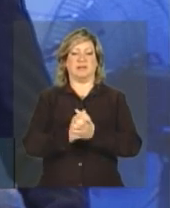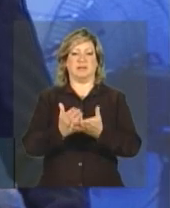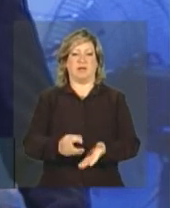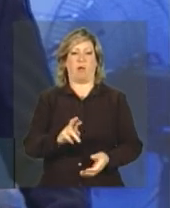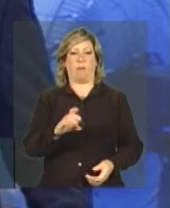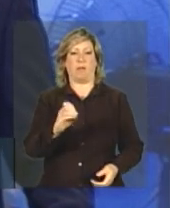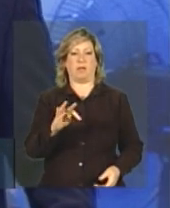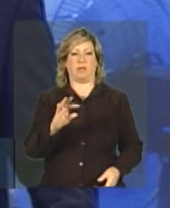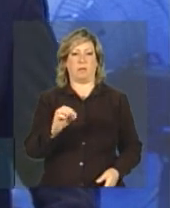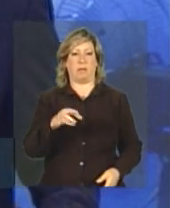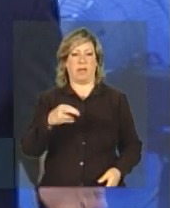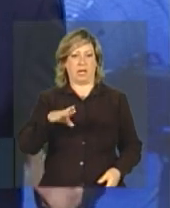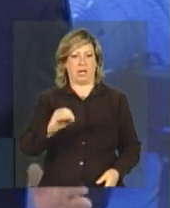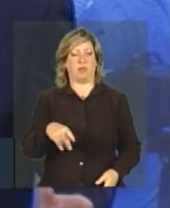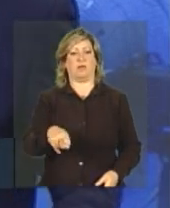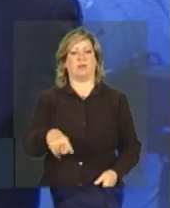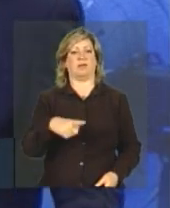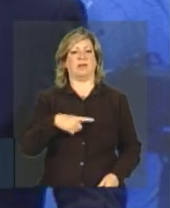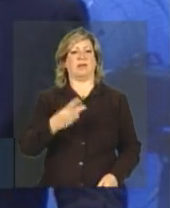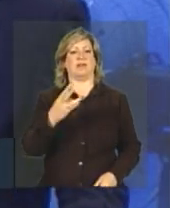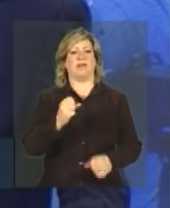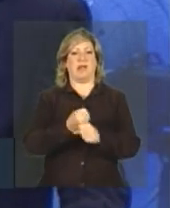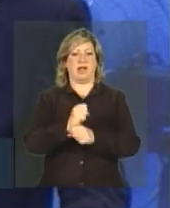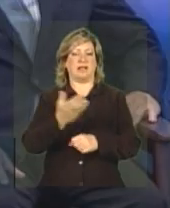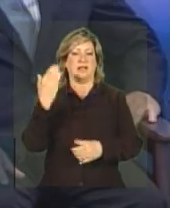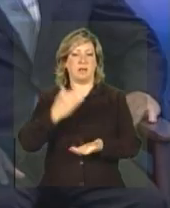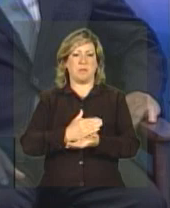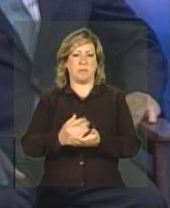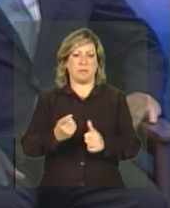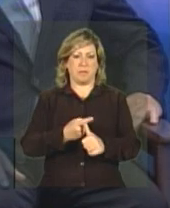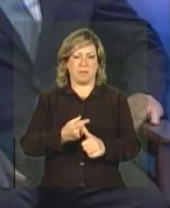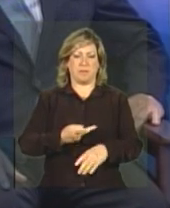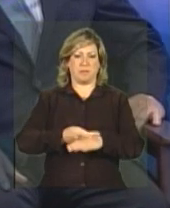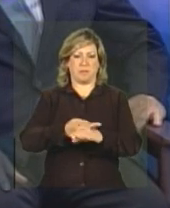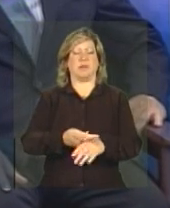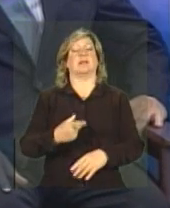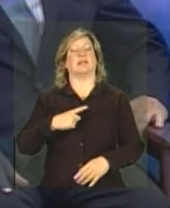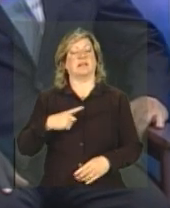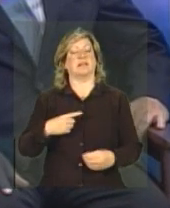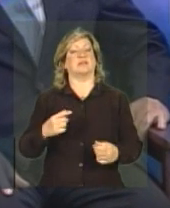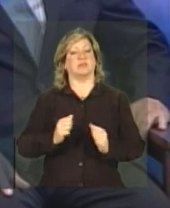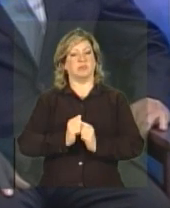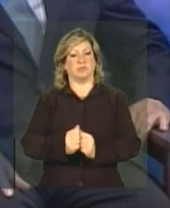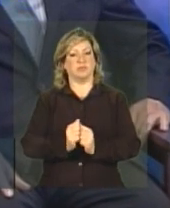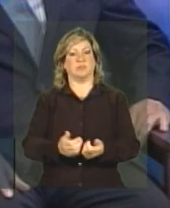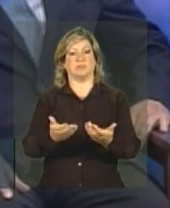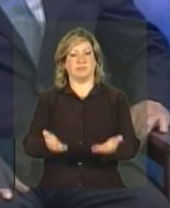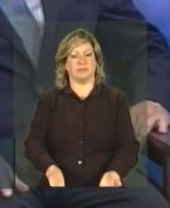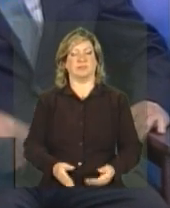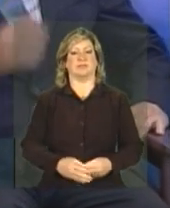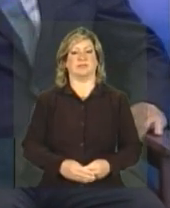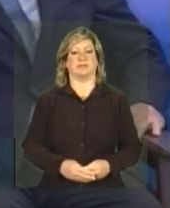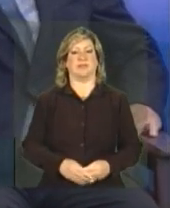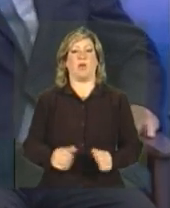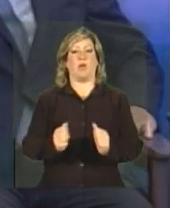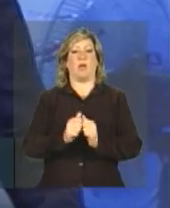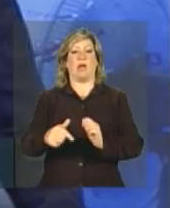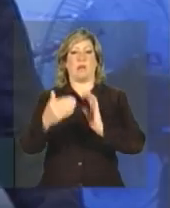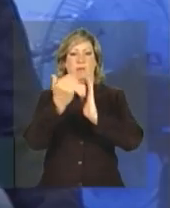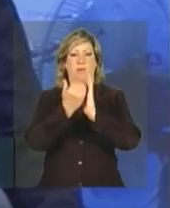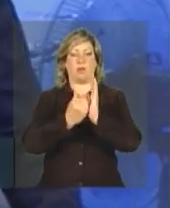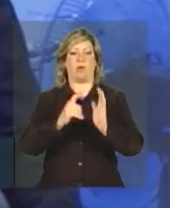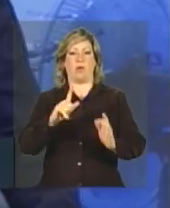Roberto Marinho, que há 30 anos, desde o primeiro prêmio, acompanha essa iniciativa. E com os programas